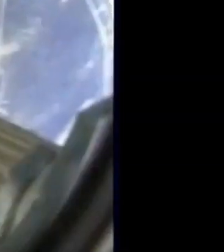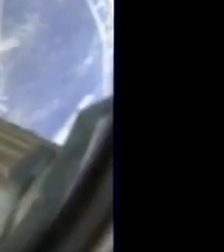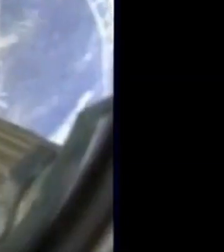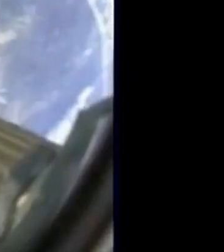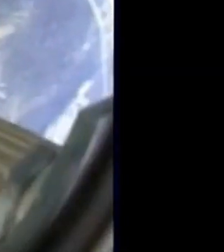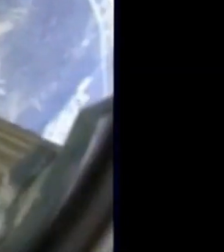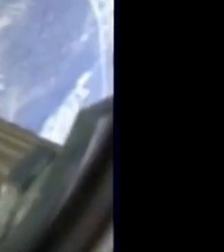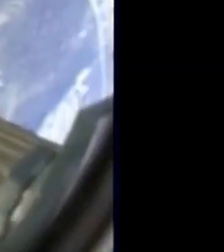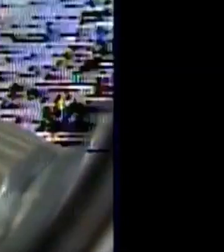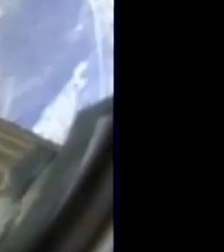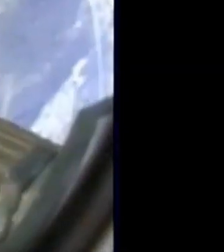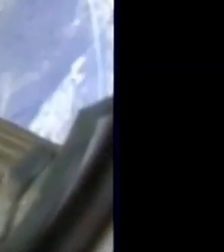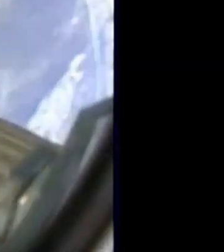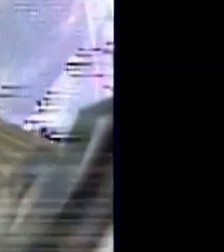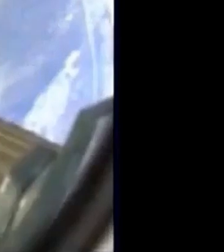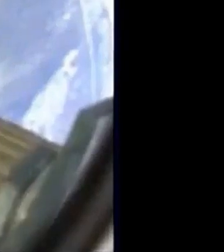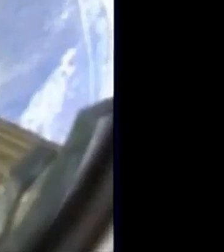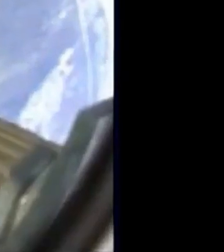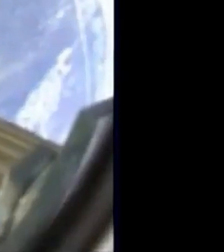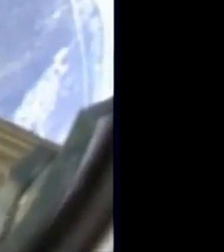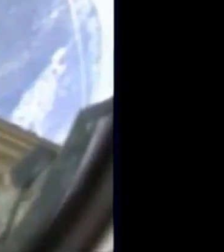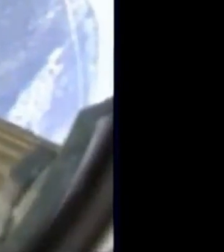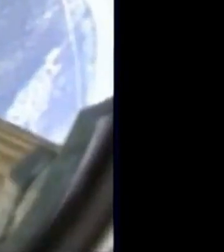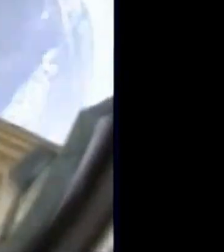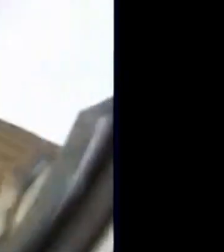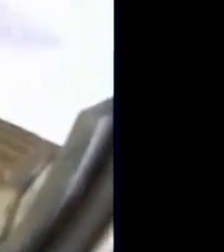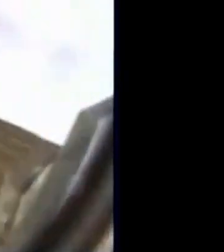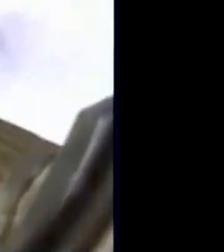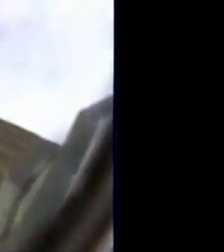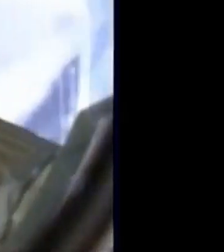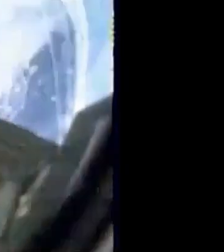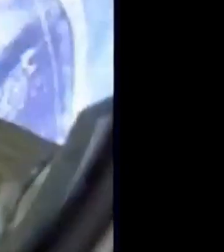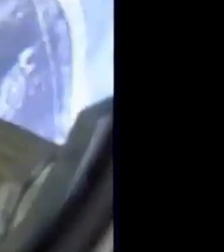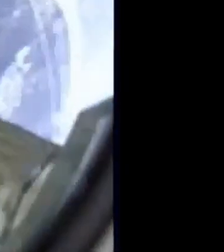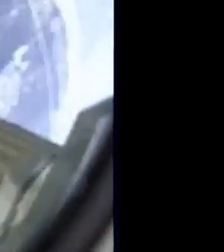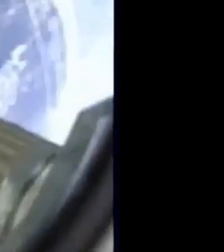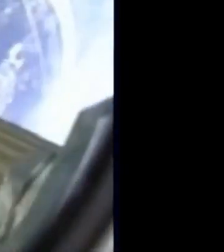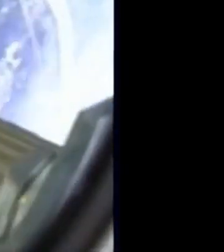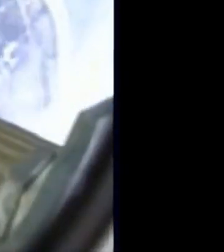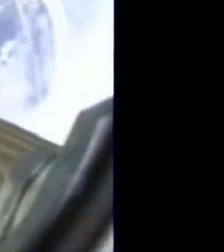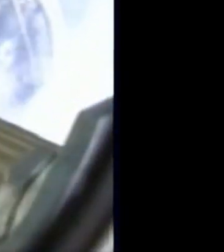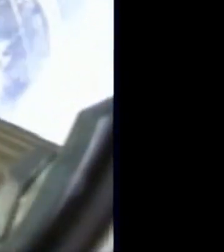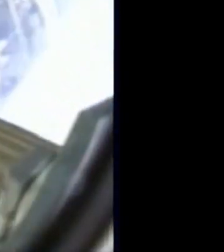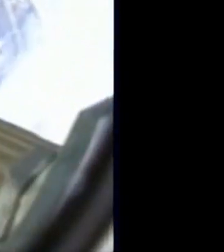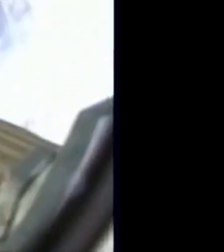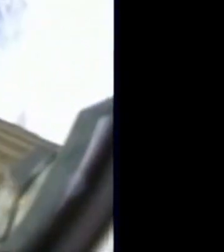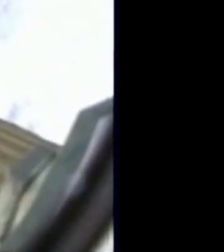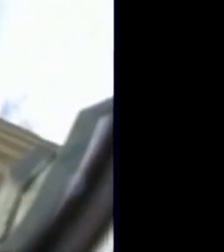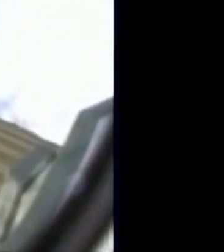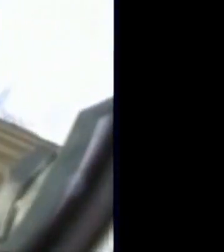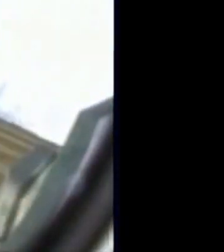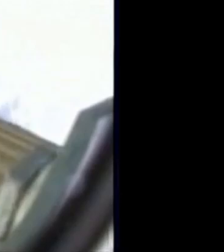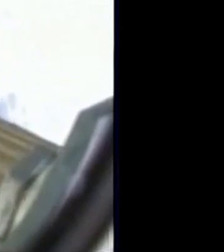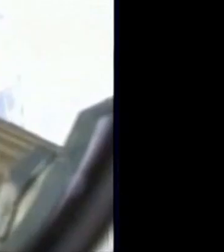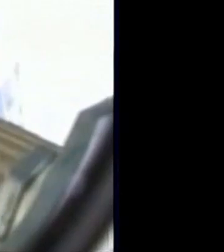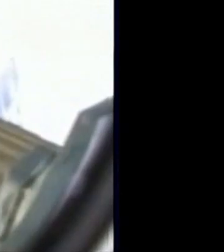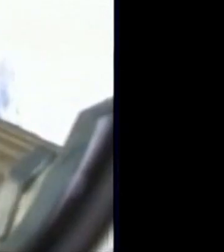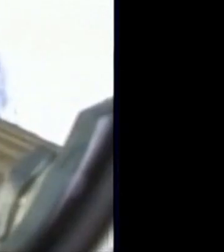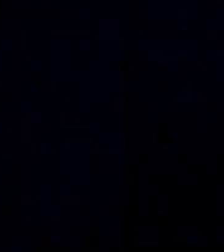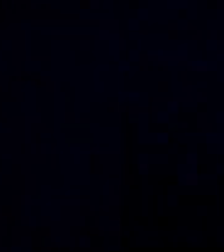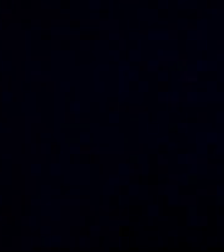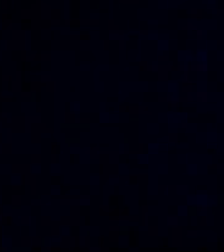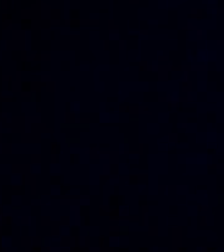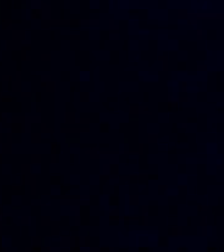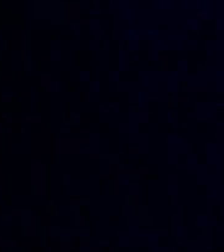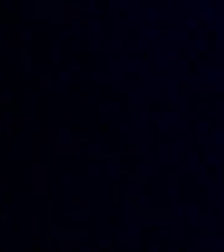Atlantis now in the proper alignment for its 8.5-minute ride to orbit. 4.5 million pounds of hardware and humans taking aim on the International Outpost.